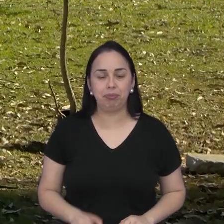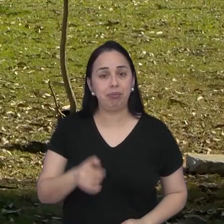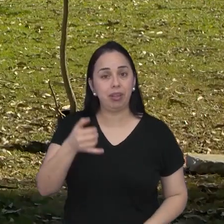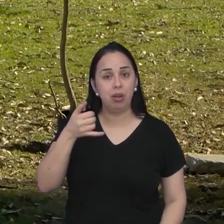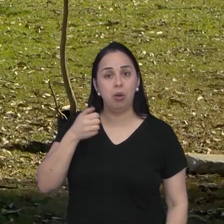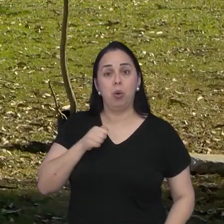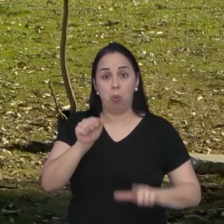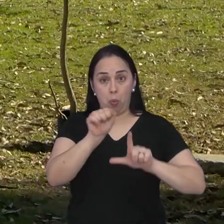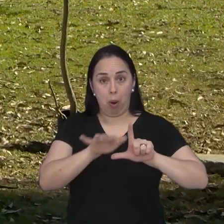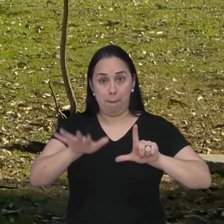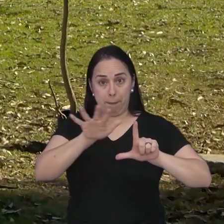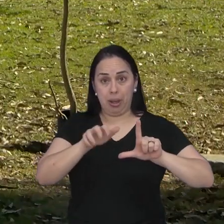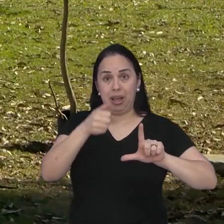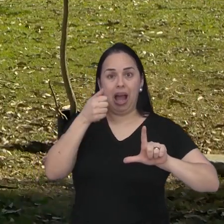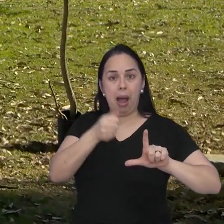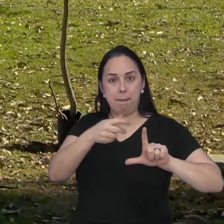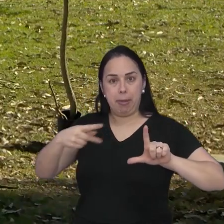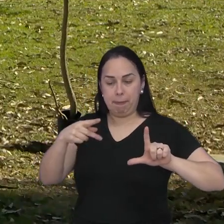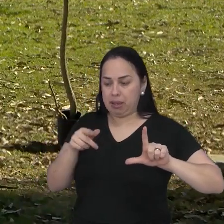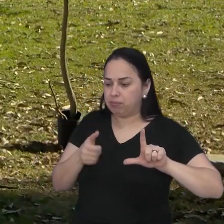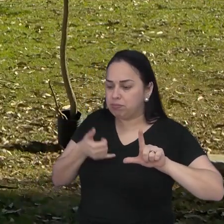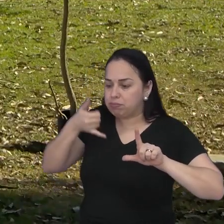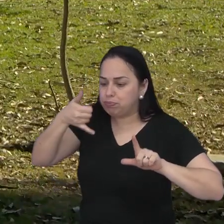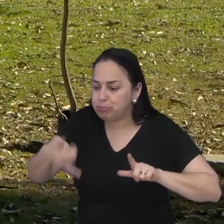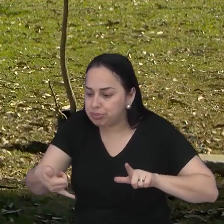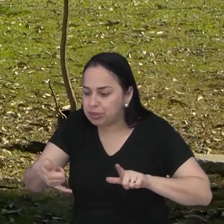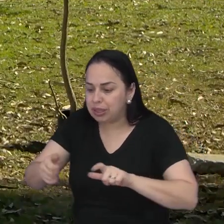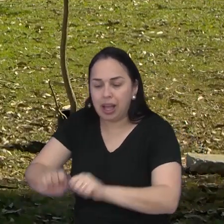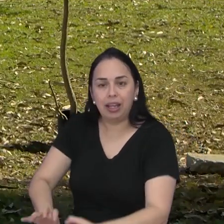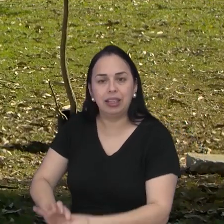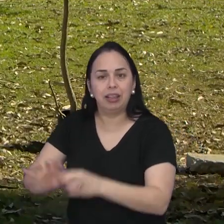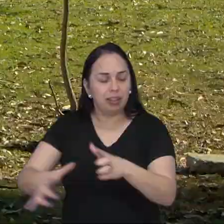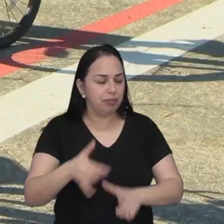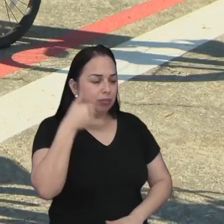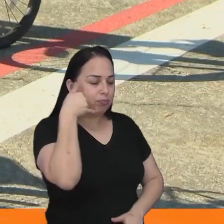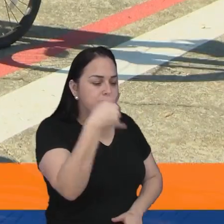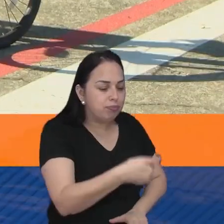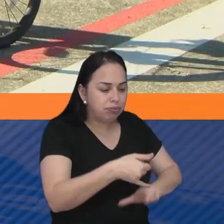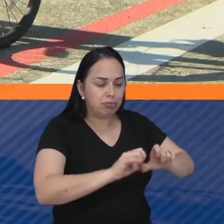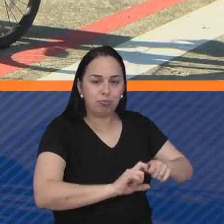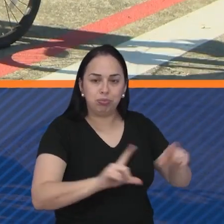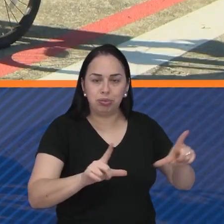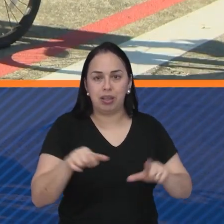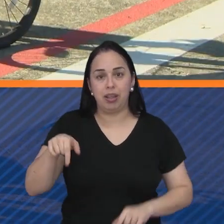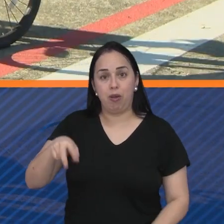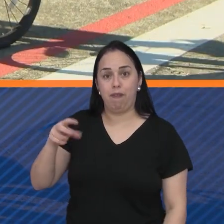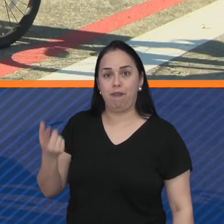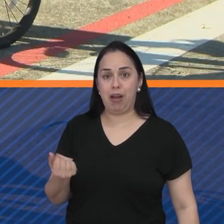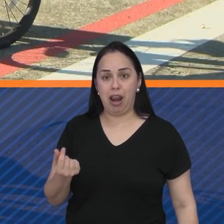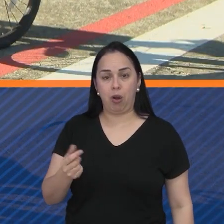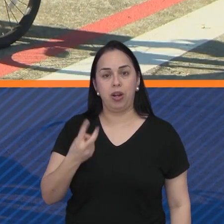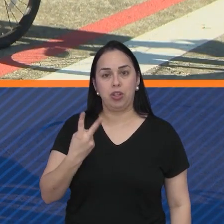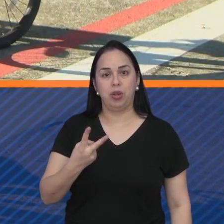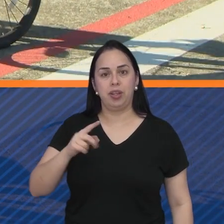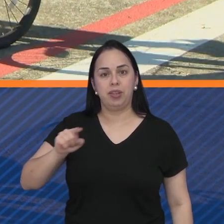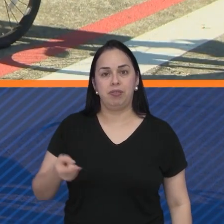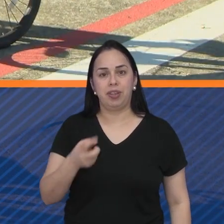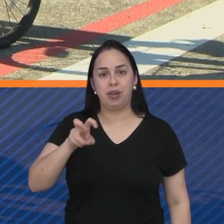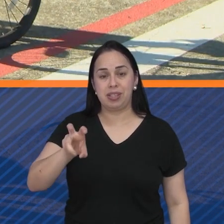um aplicativo no celular para desbloquear os patinetes e as bicicletas. No caso das bikes, o valor da tarifa é de